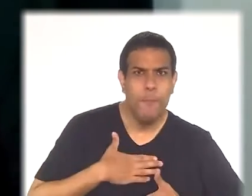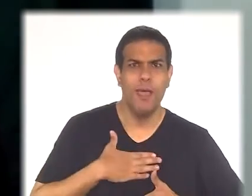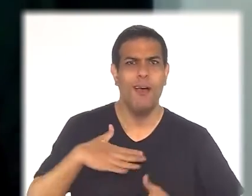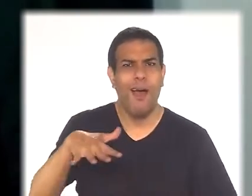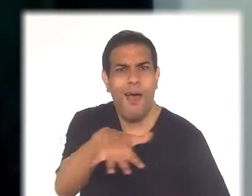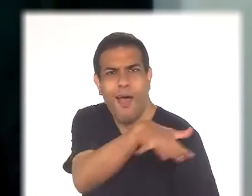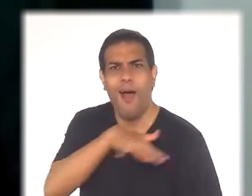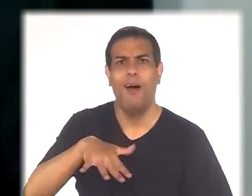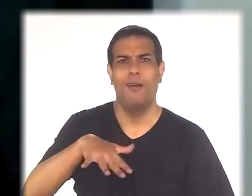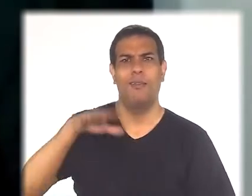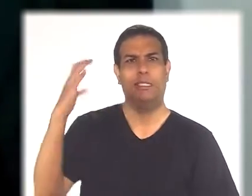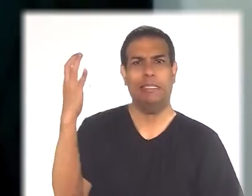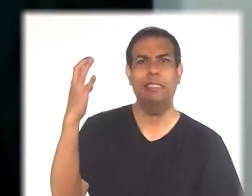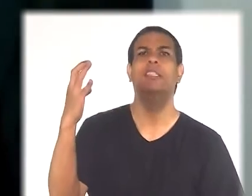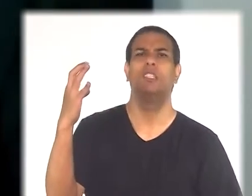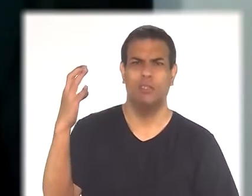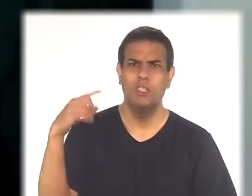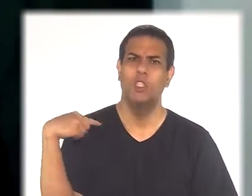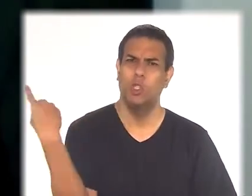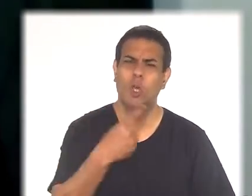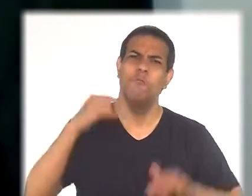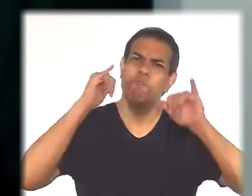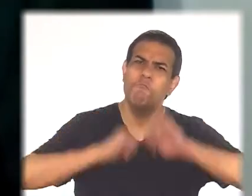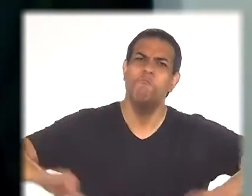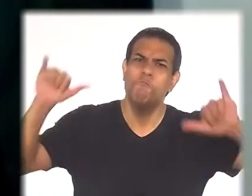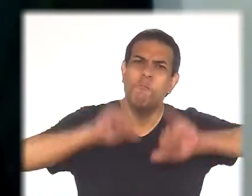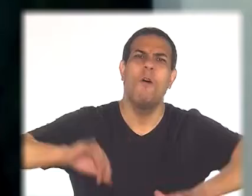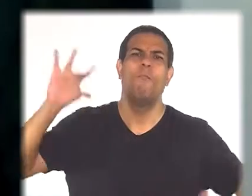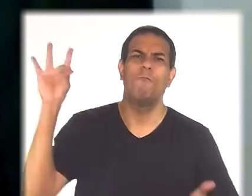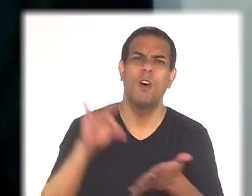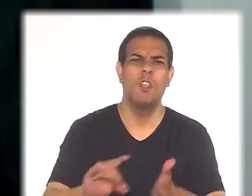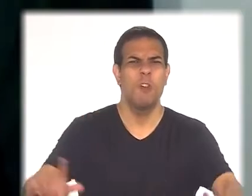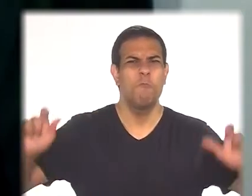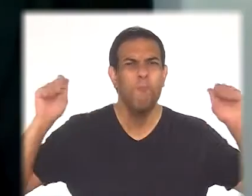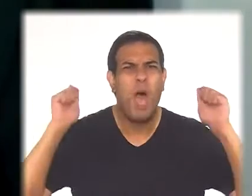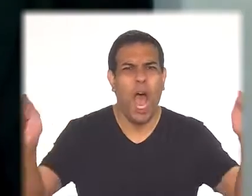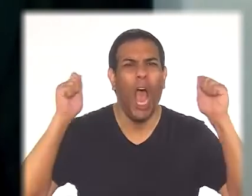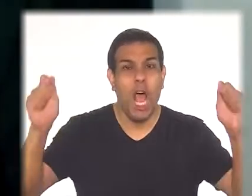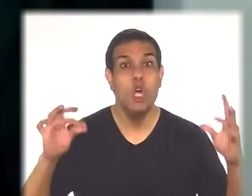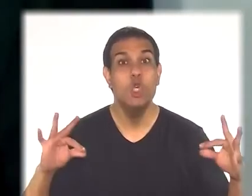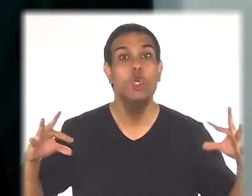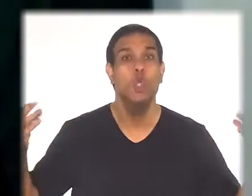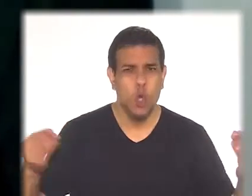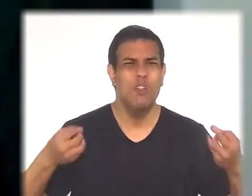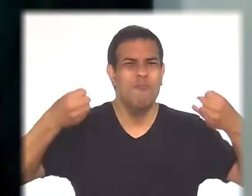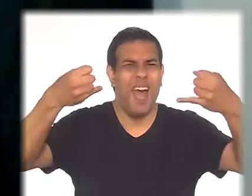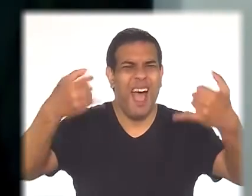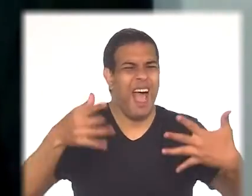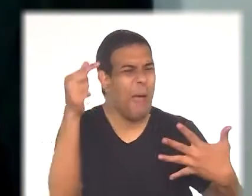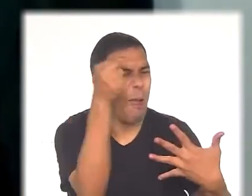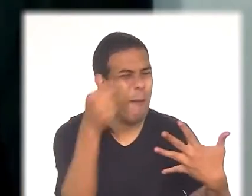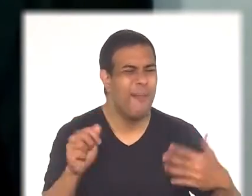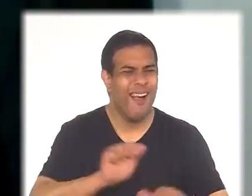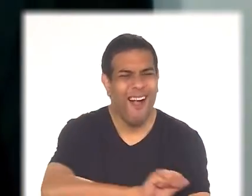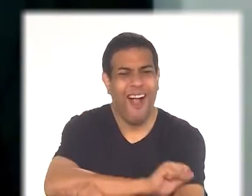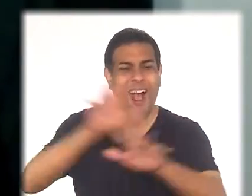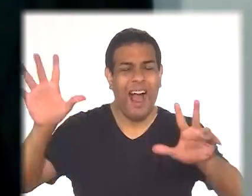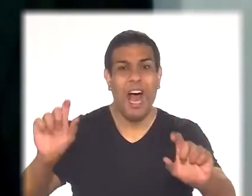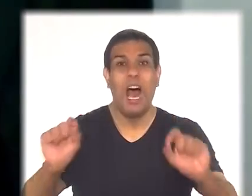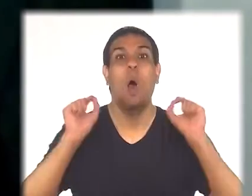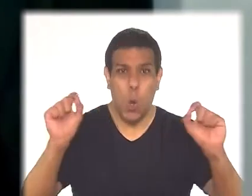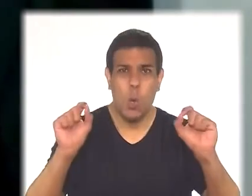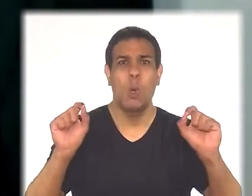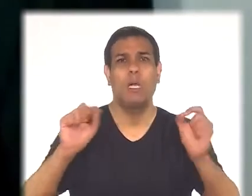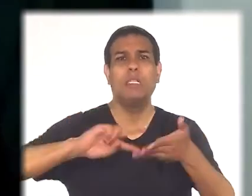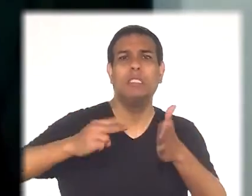ponto de vista científico, né, eu acho que a gente tem que recomendar fortemente campanhas de